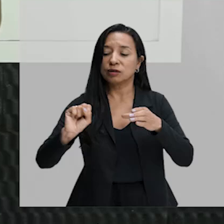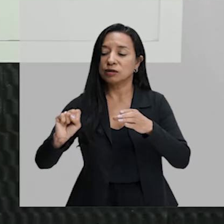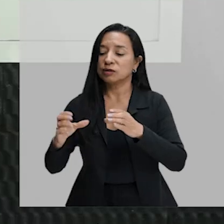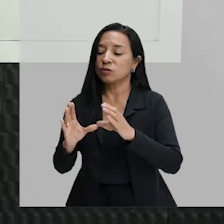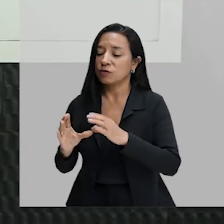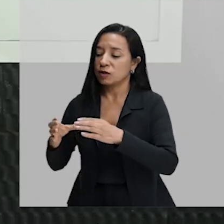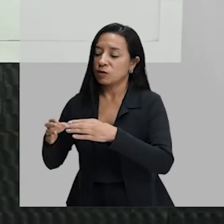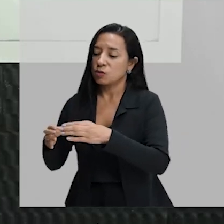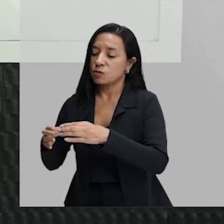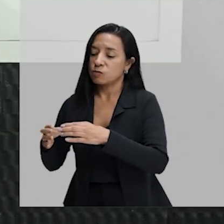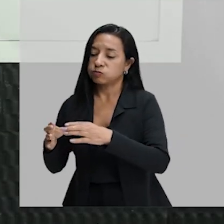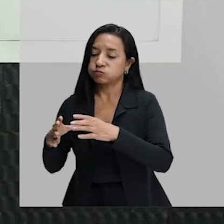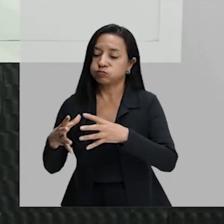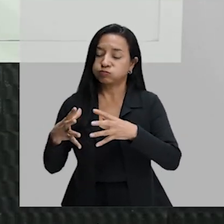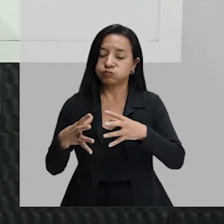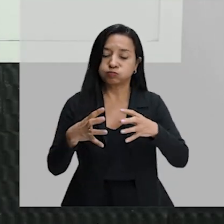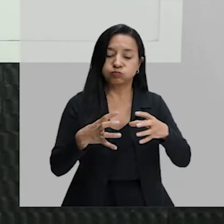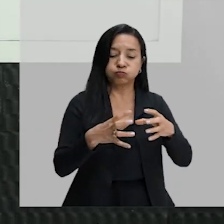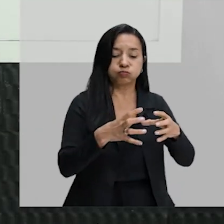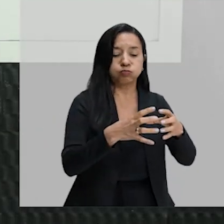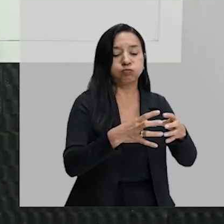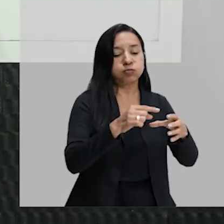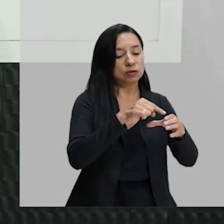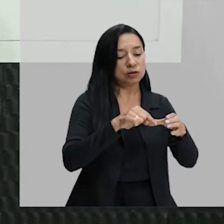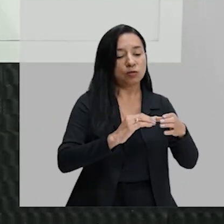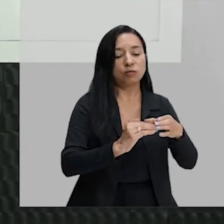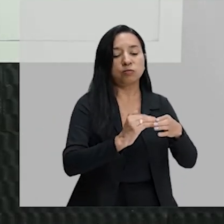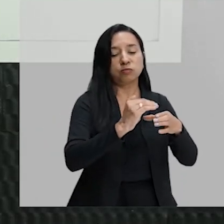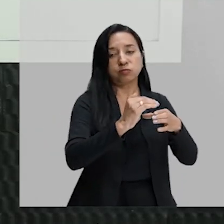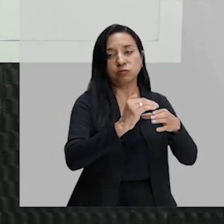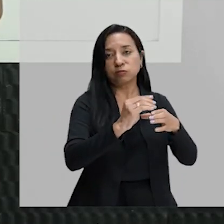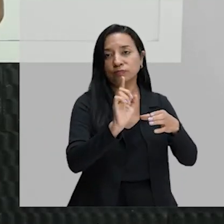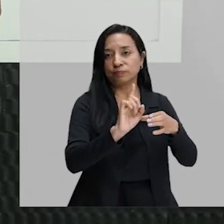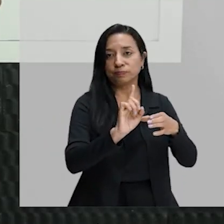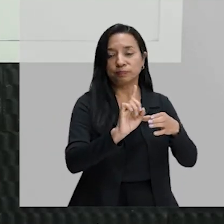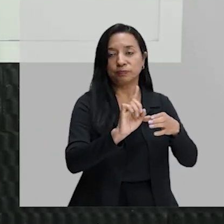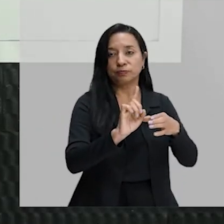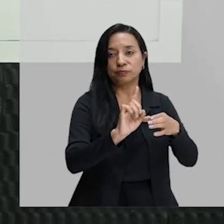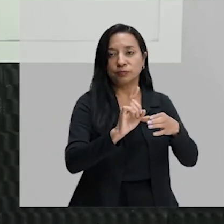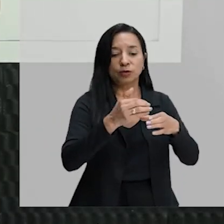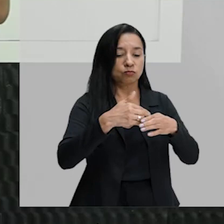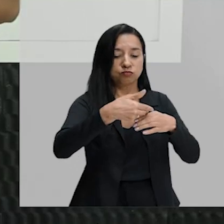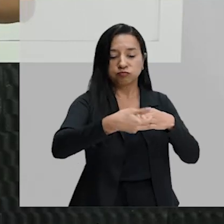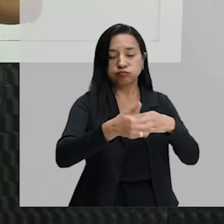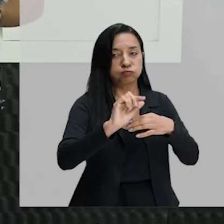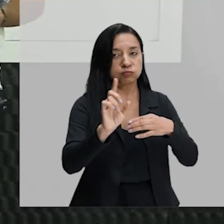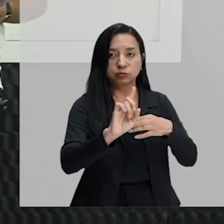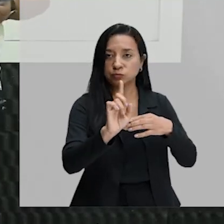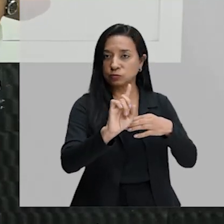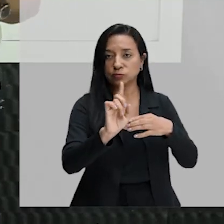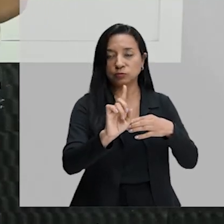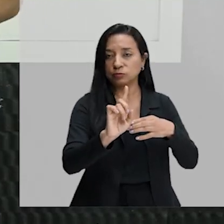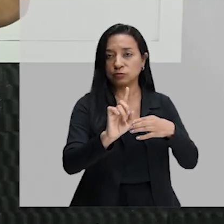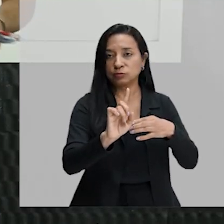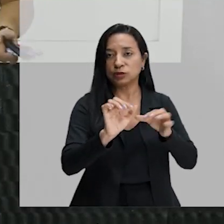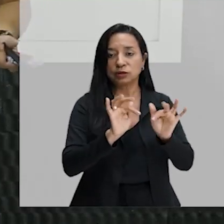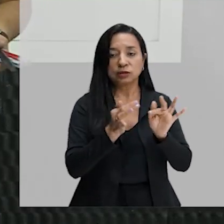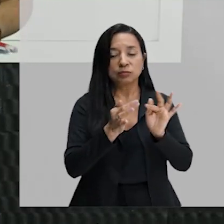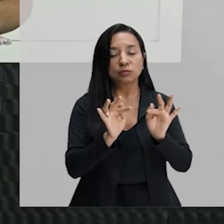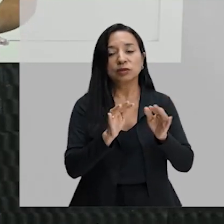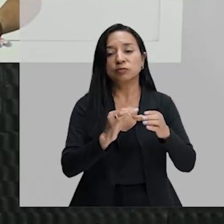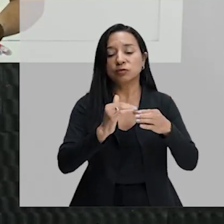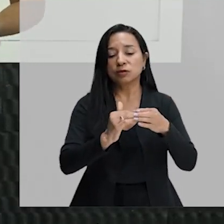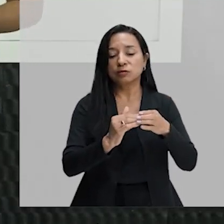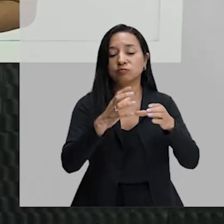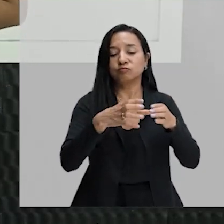cheio, mas quando chega aqui o tanque não está cheio. Ainda tem um espaço. Certo? Não derramou, não extravasou no meio do caminho. É simplesmente por